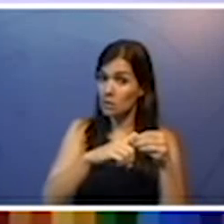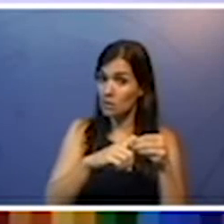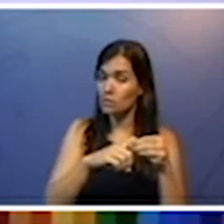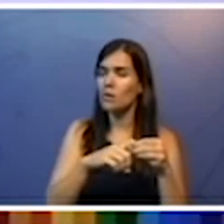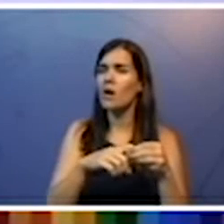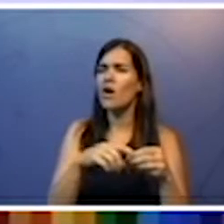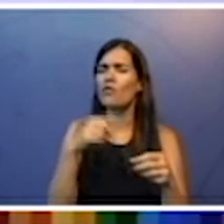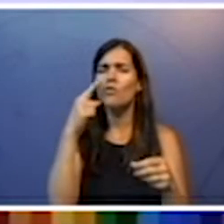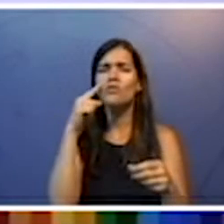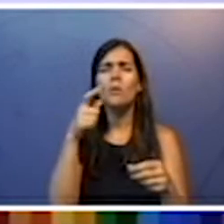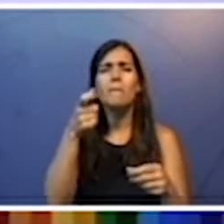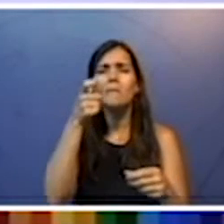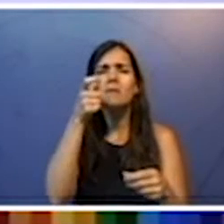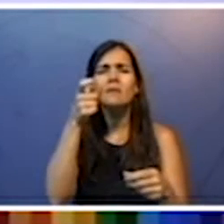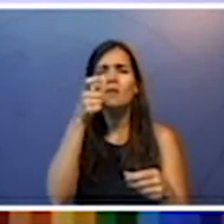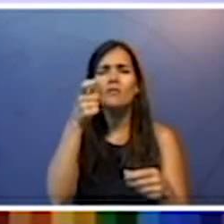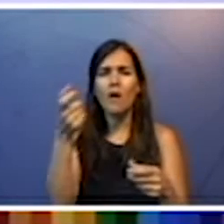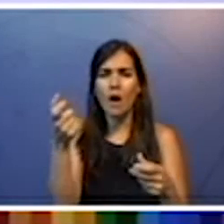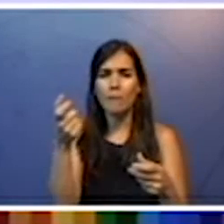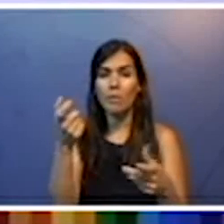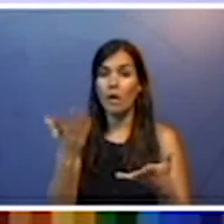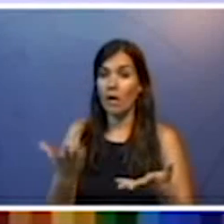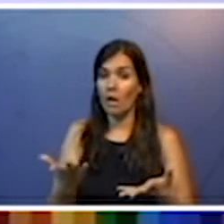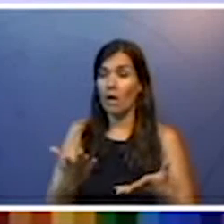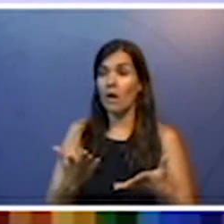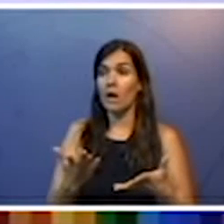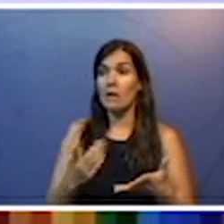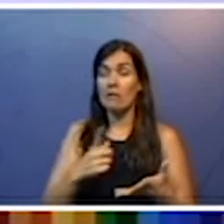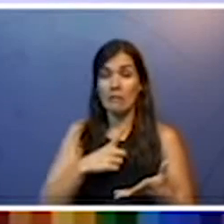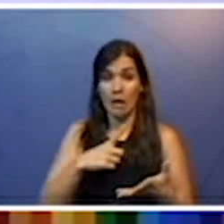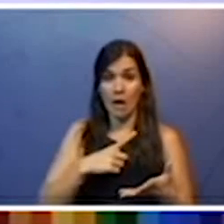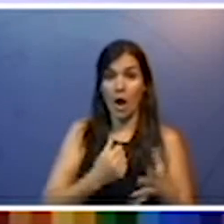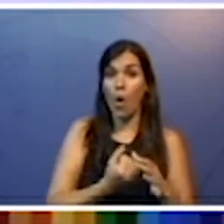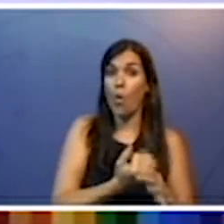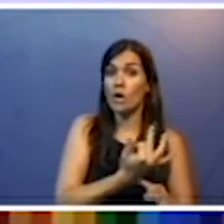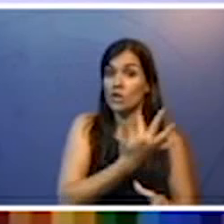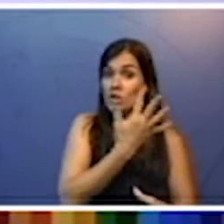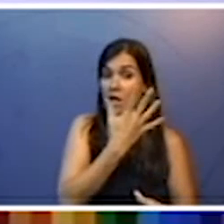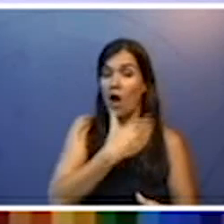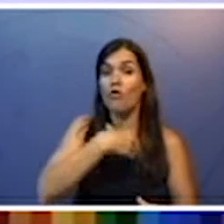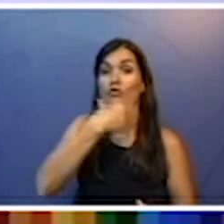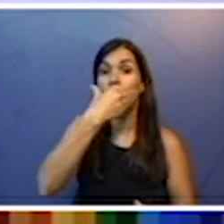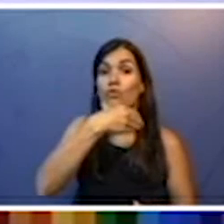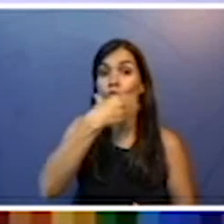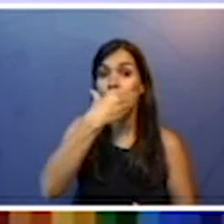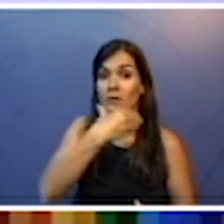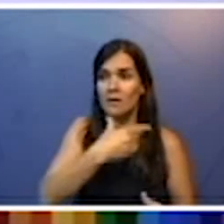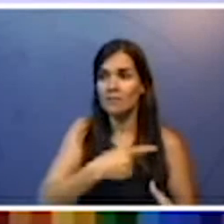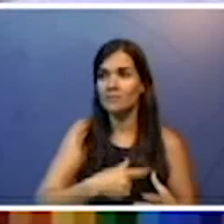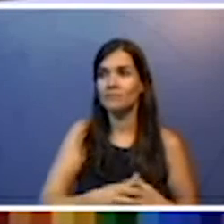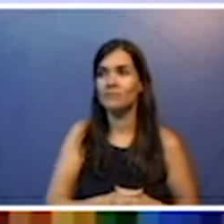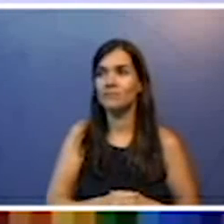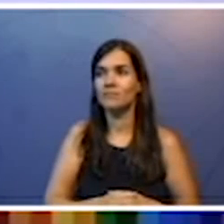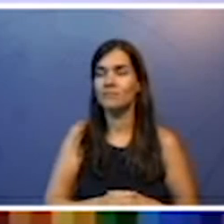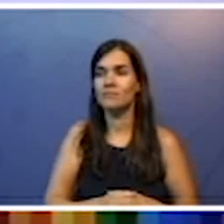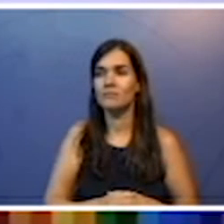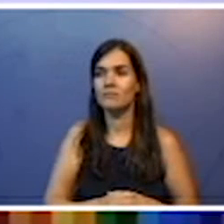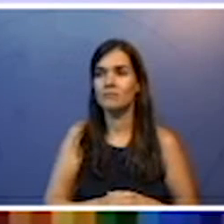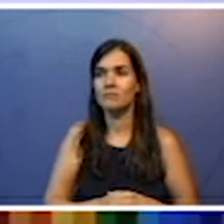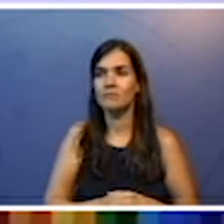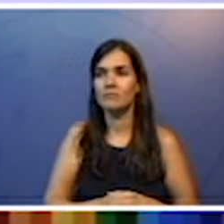Vamos observar, né? Ó, quantidade de frutas está aqui,